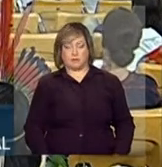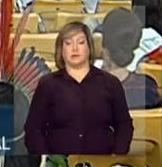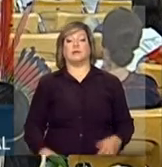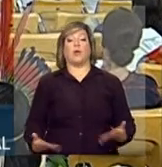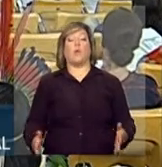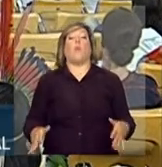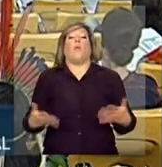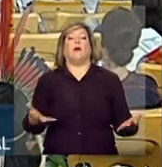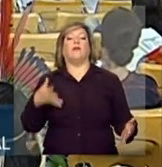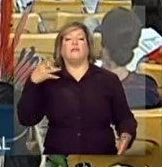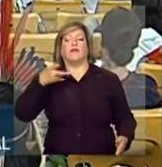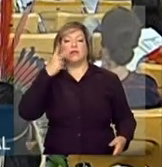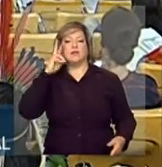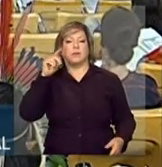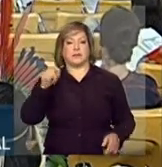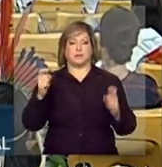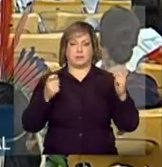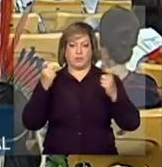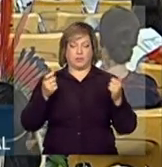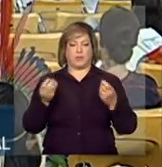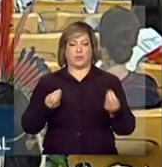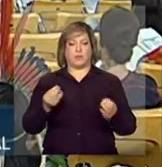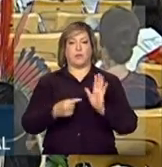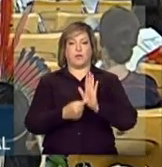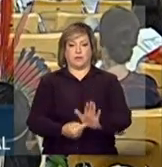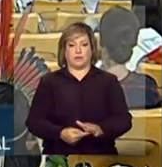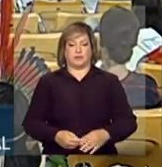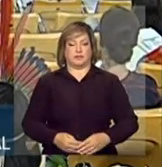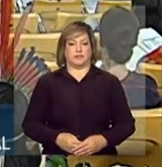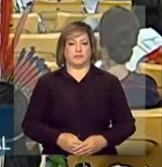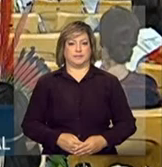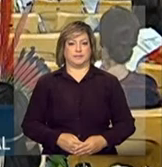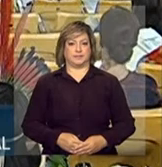que exemplificam essas preocupações?